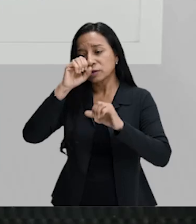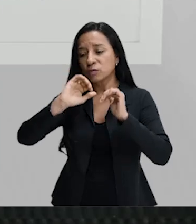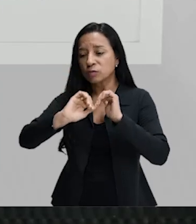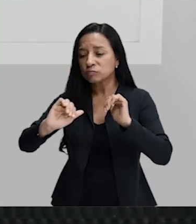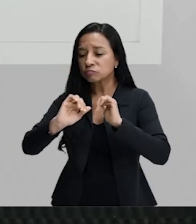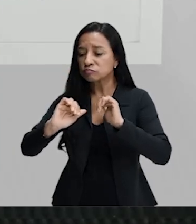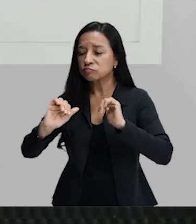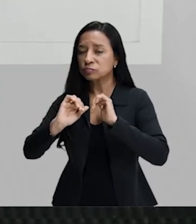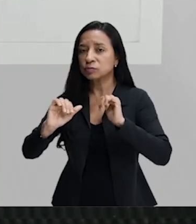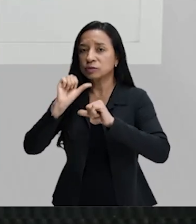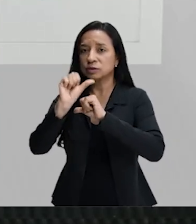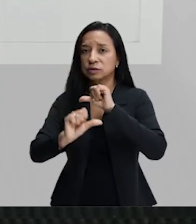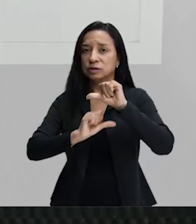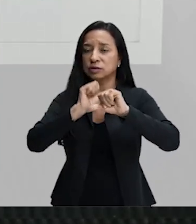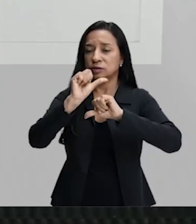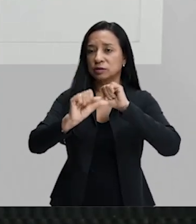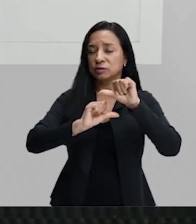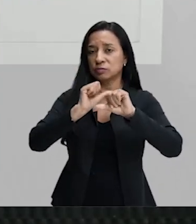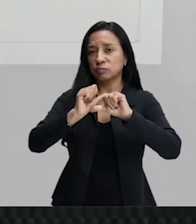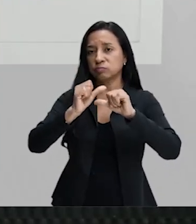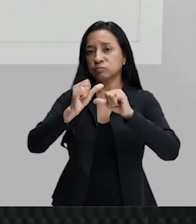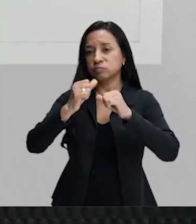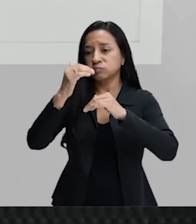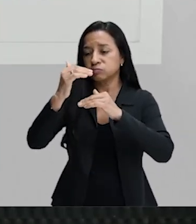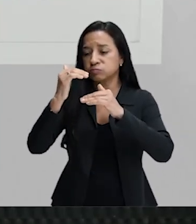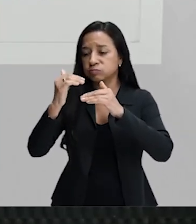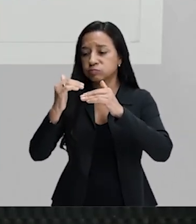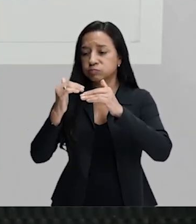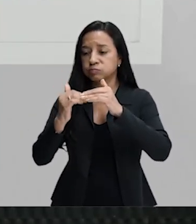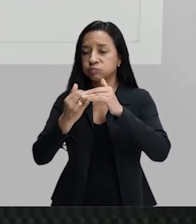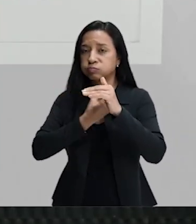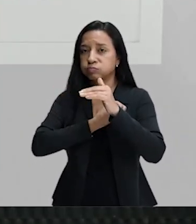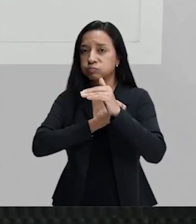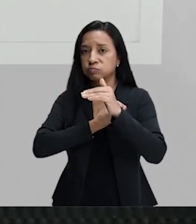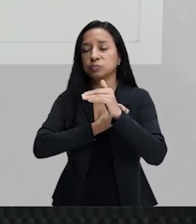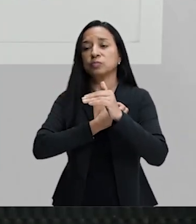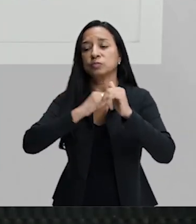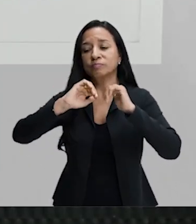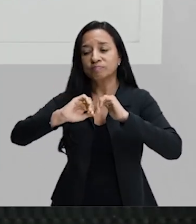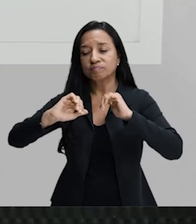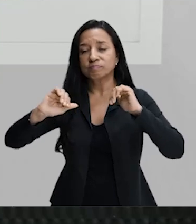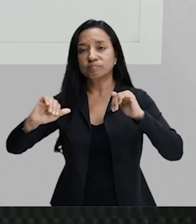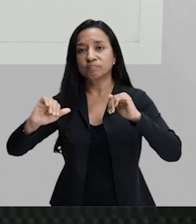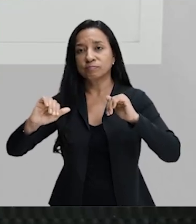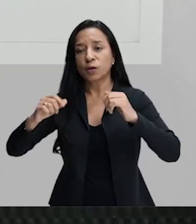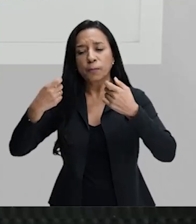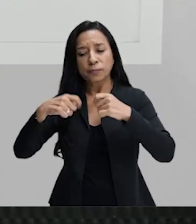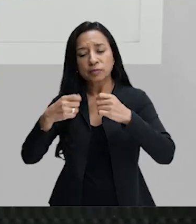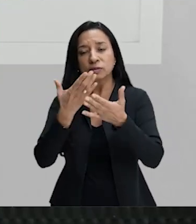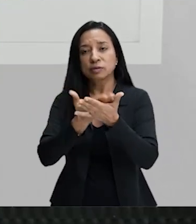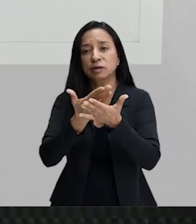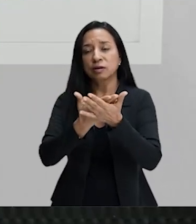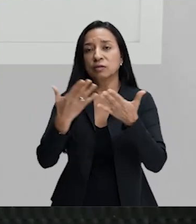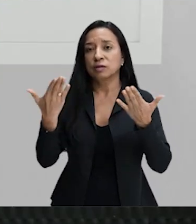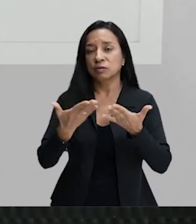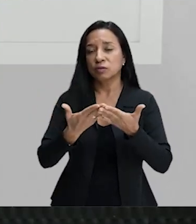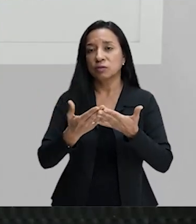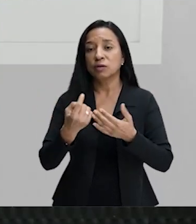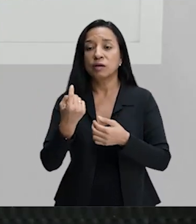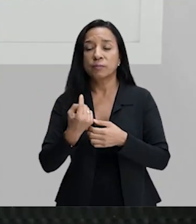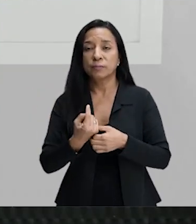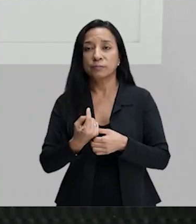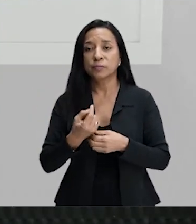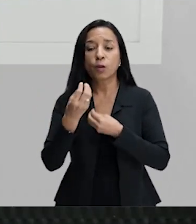algébrica, que é transformar em um produto de fatores. E agora a gente vai precisar dessa aula aqui. Tá? Então, uma das maneiras de você